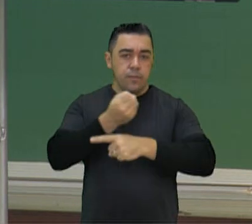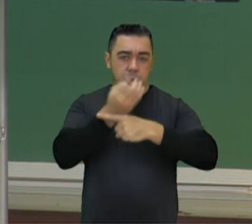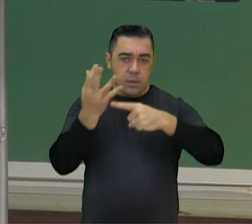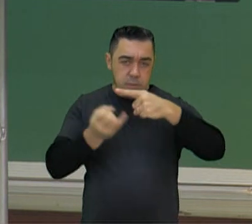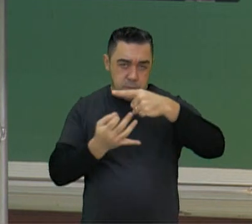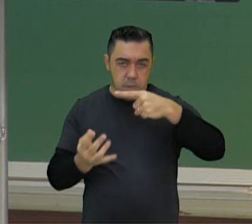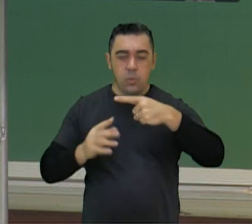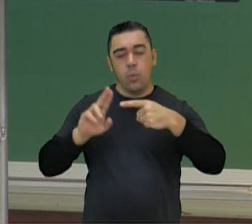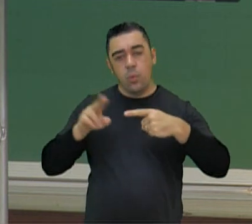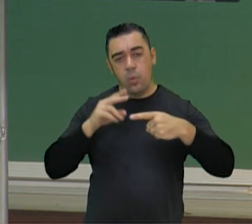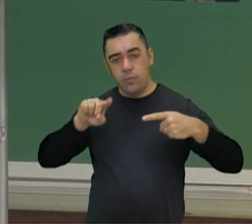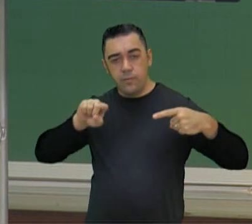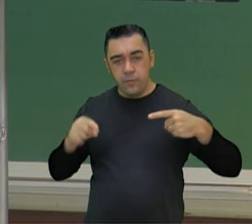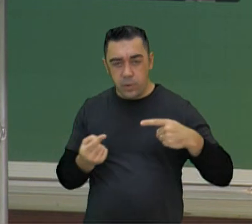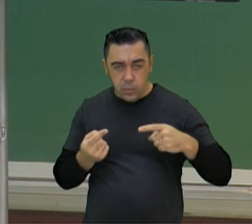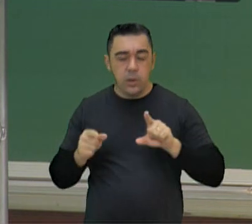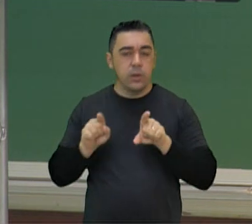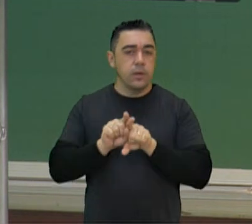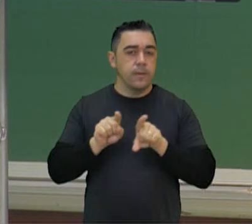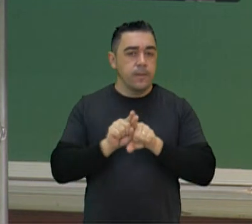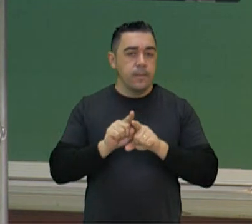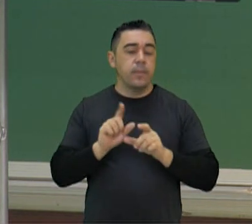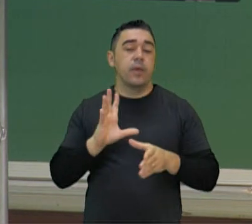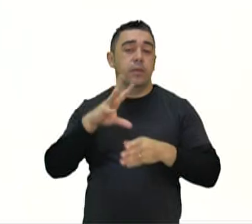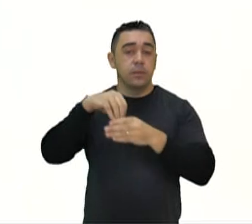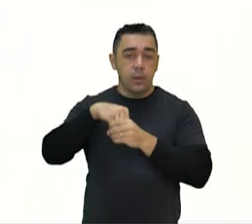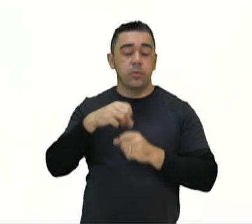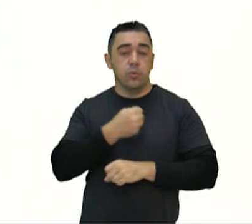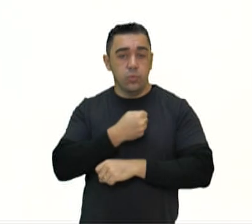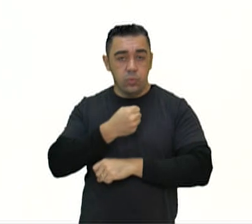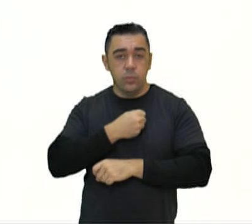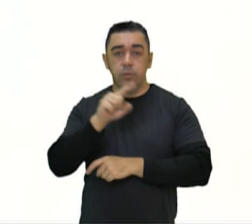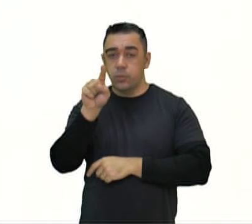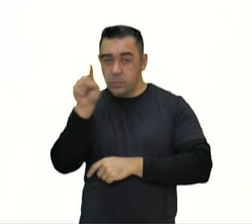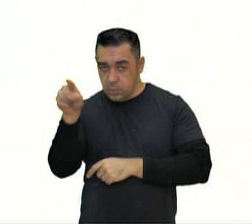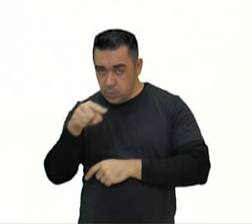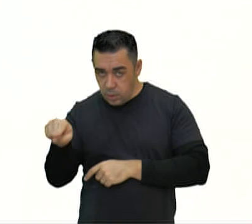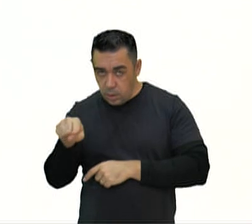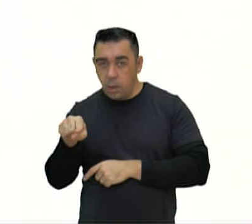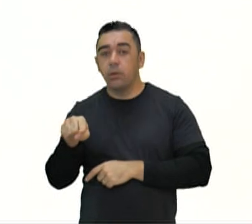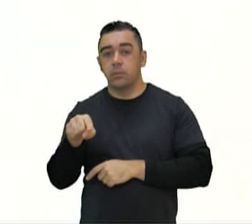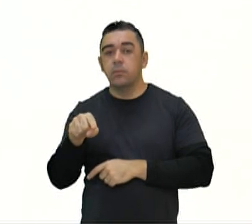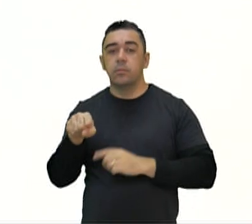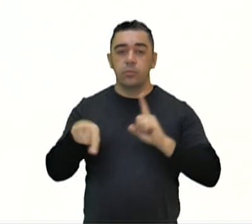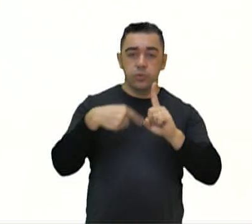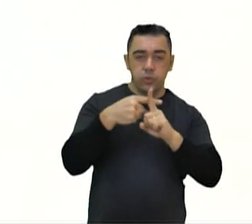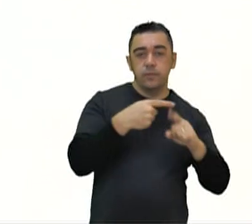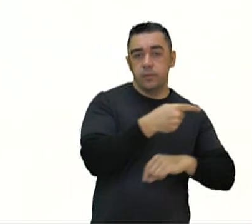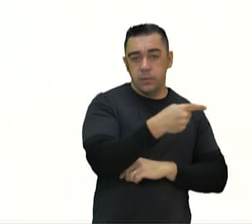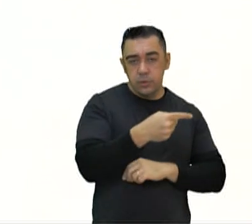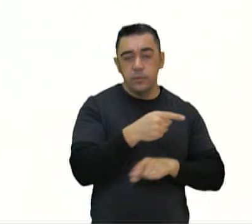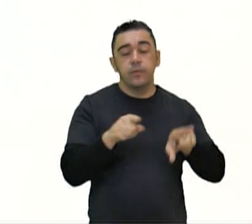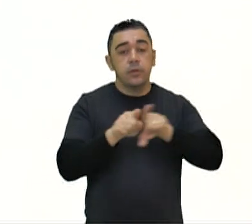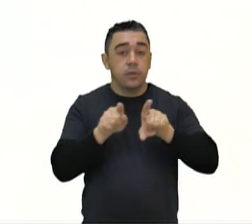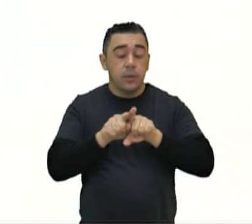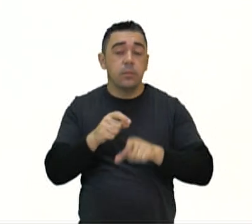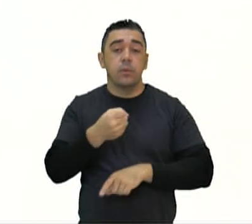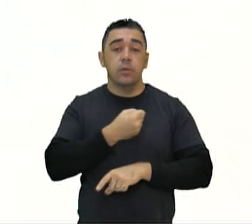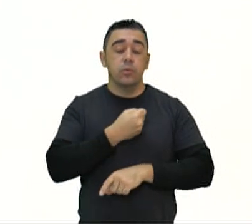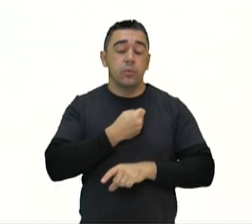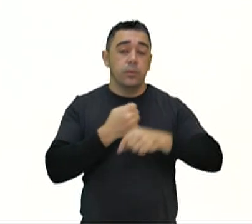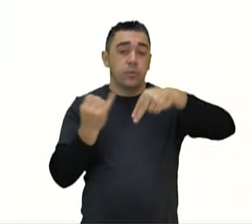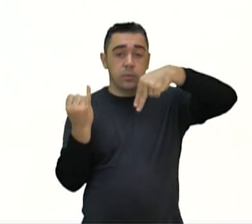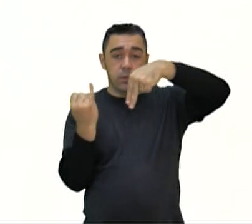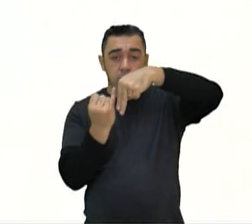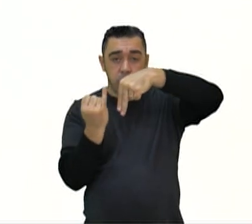são compostos também pelos números inteiros e pelos números naturais. Então,